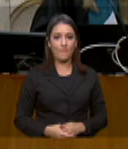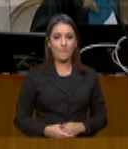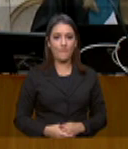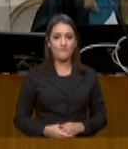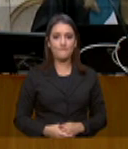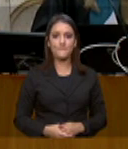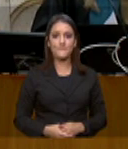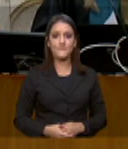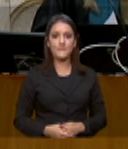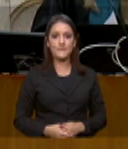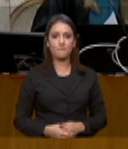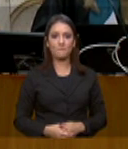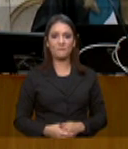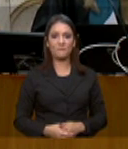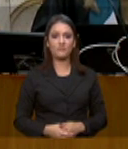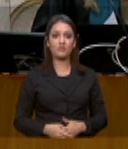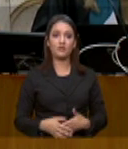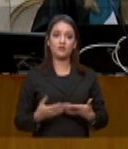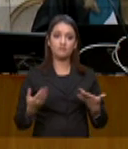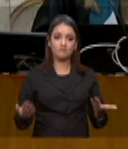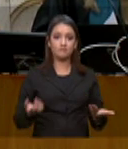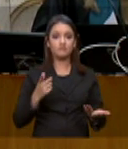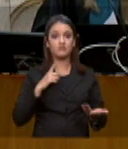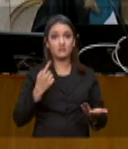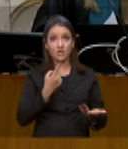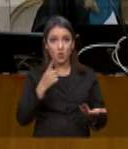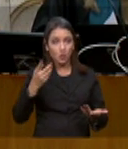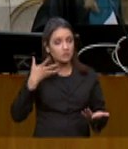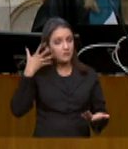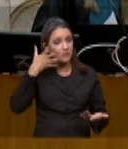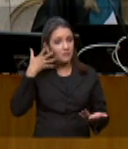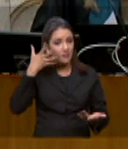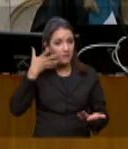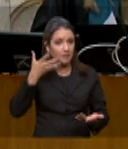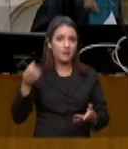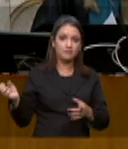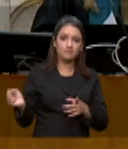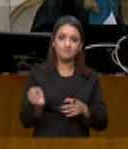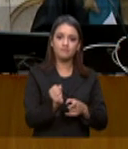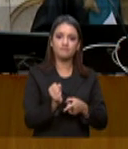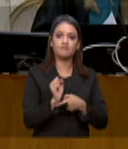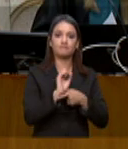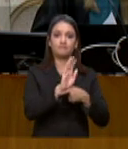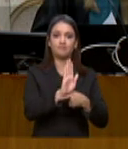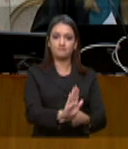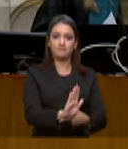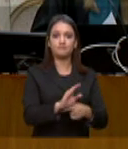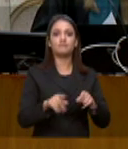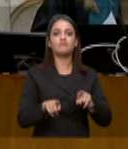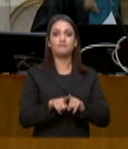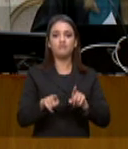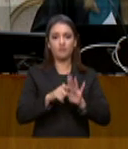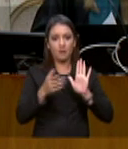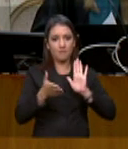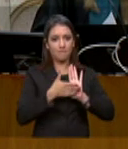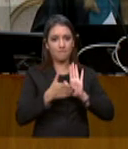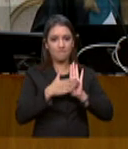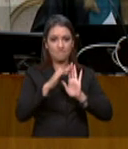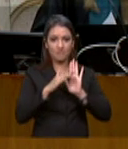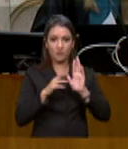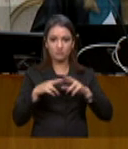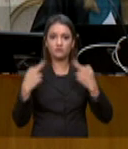Então, com essa última sustentação do Amit Kulkarni, com as pautas de